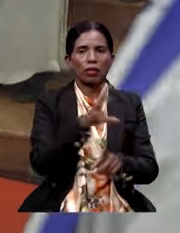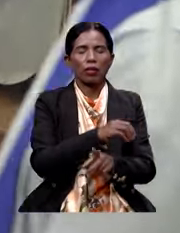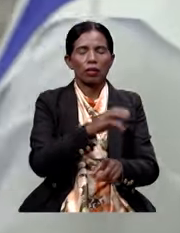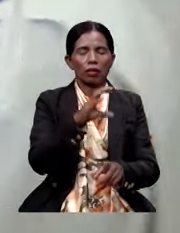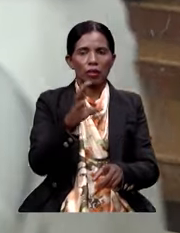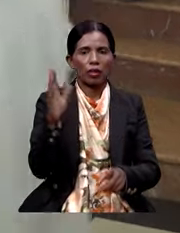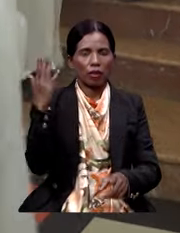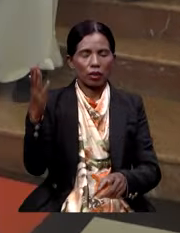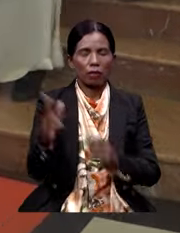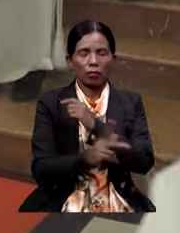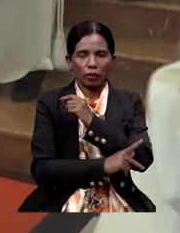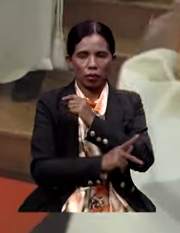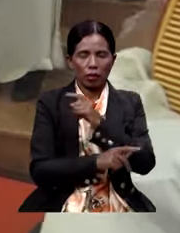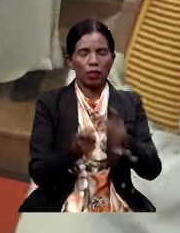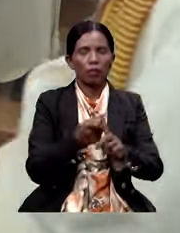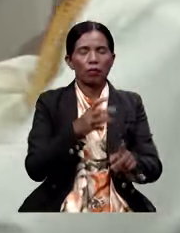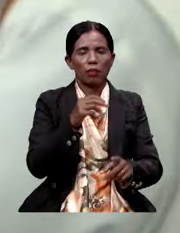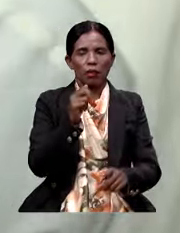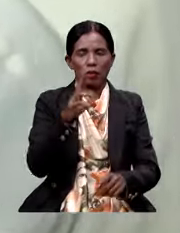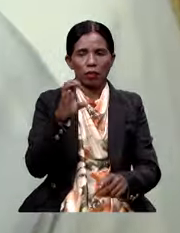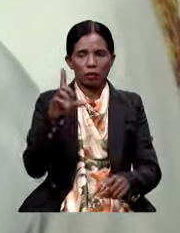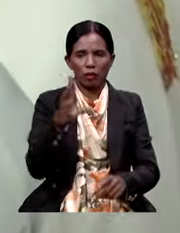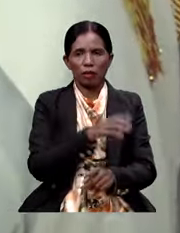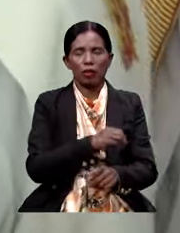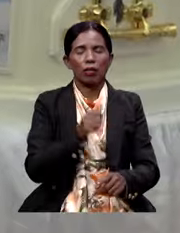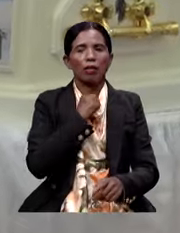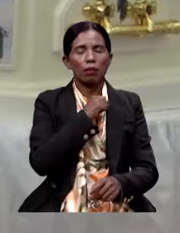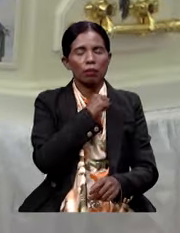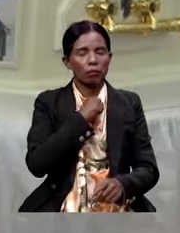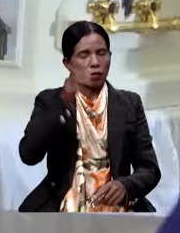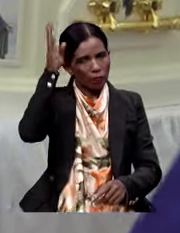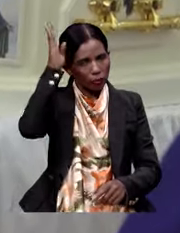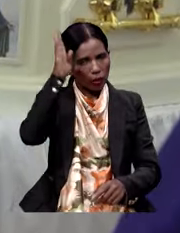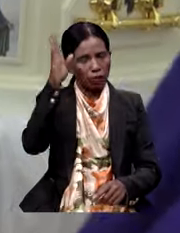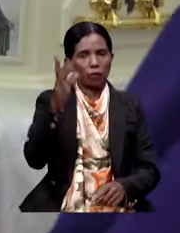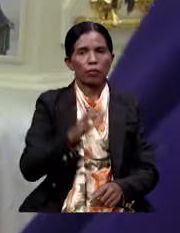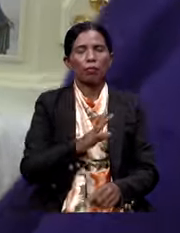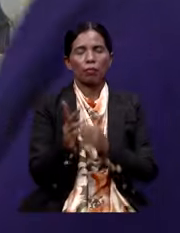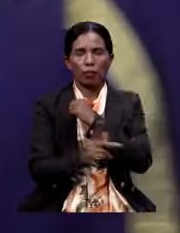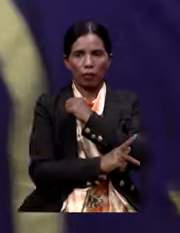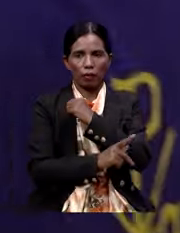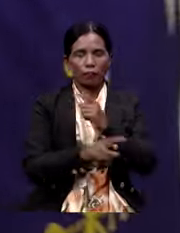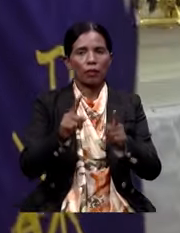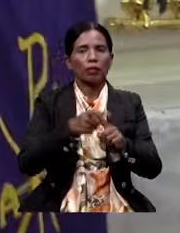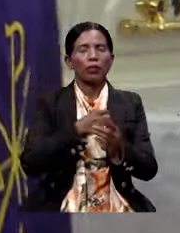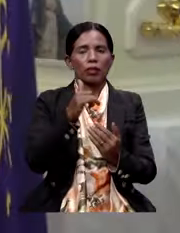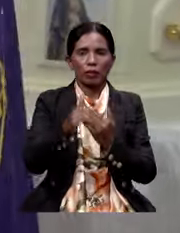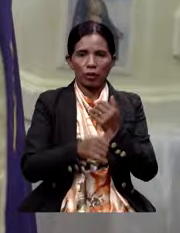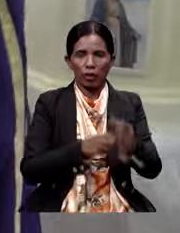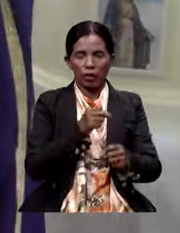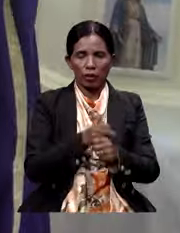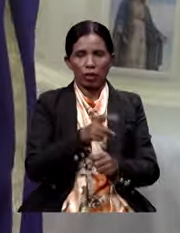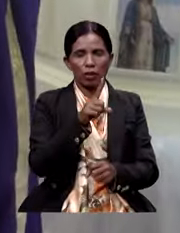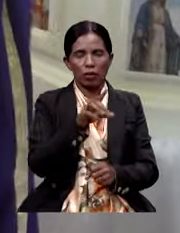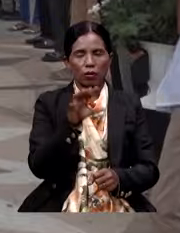conciliar Braga, Husi Dom Manuel Ferreira Cabral, bispo auxiliar Braganian. E o fulan julho tinha reunida a Tucia